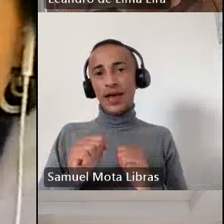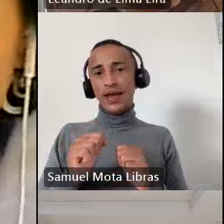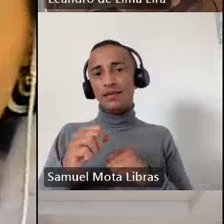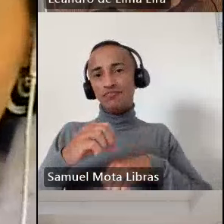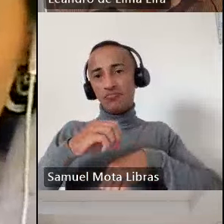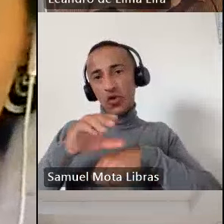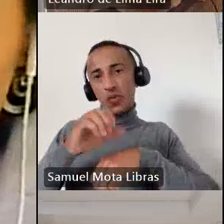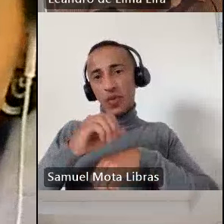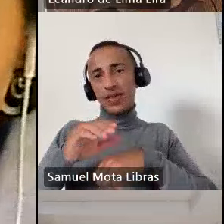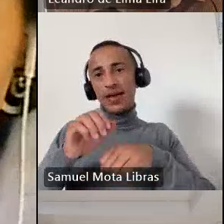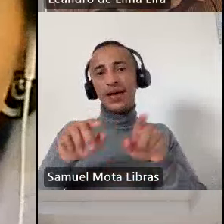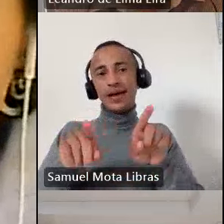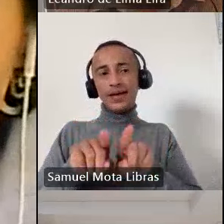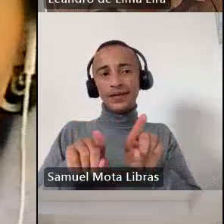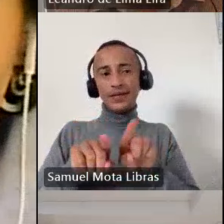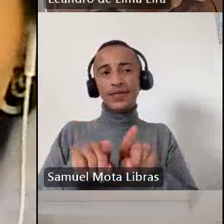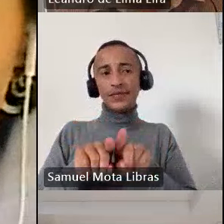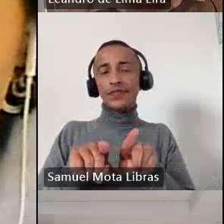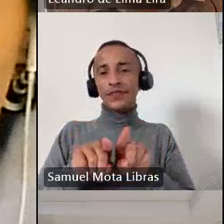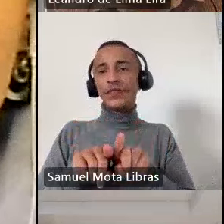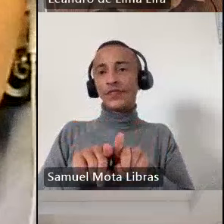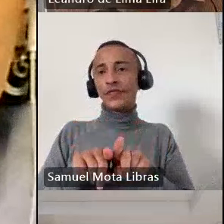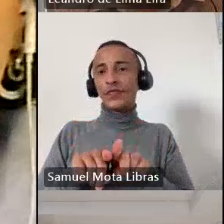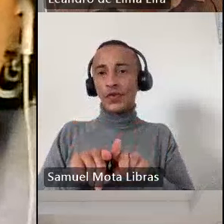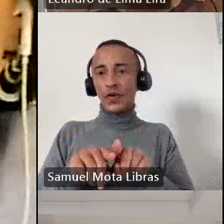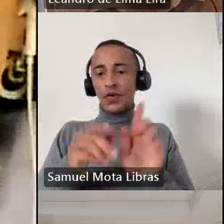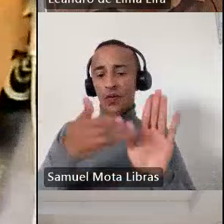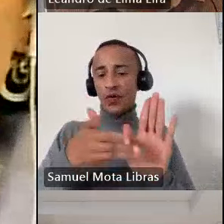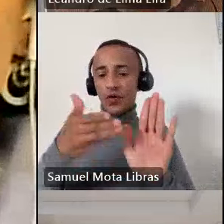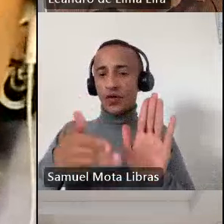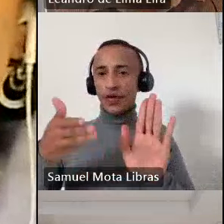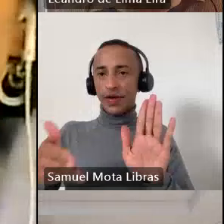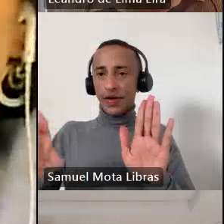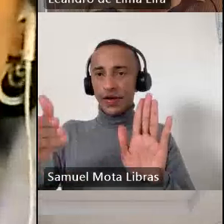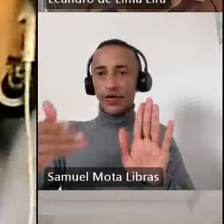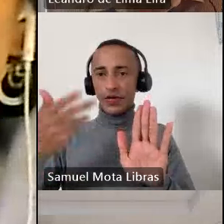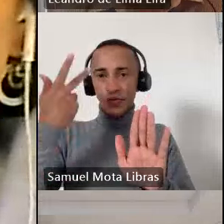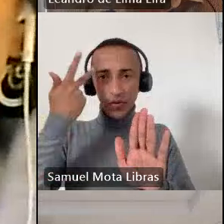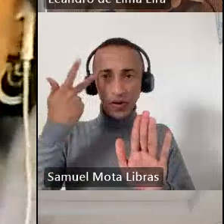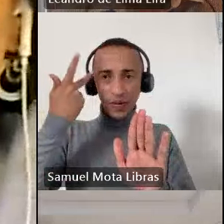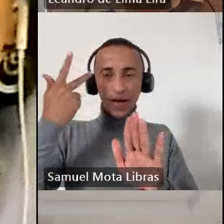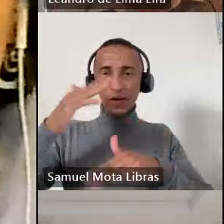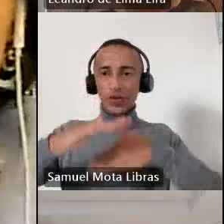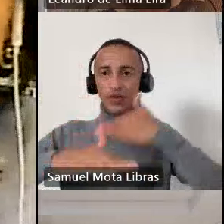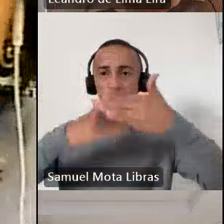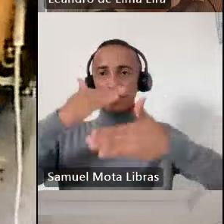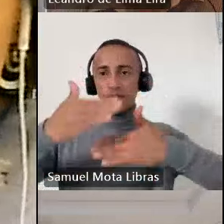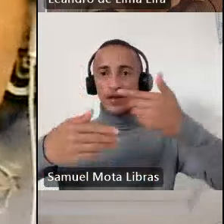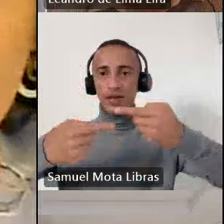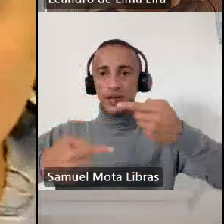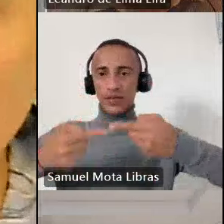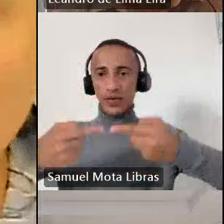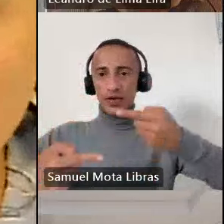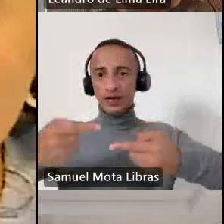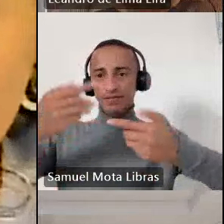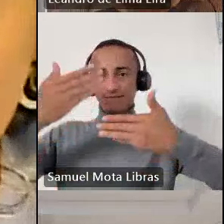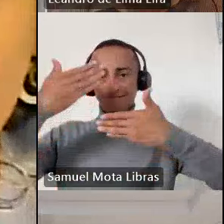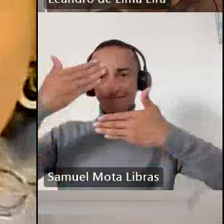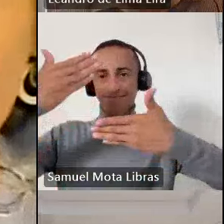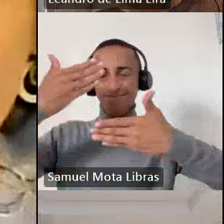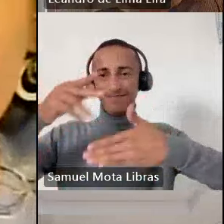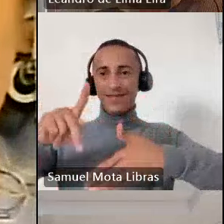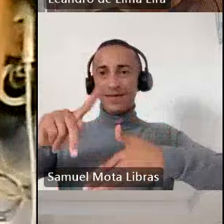dessa coisa de ajustar rumo como uma uma um processo normal da do desenvolvimento da política né obrigada tá ótimo pad Obrigada